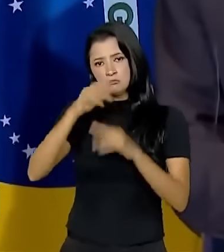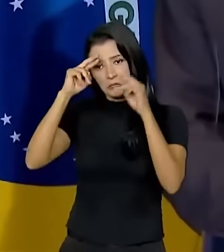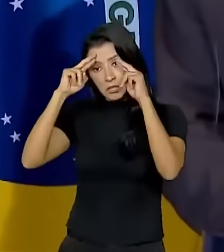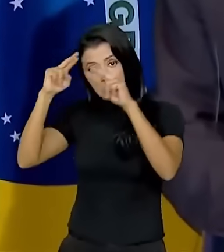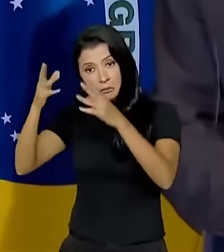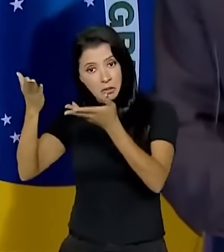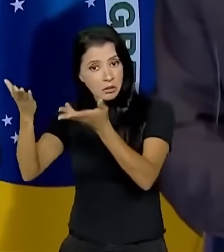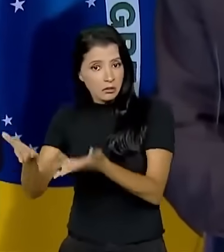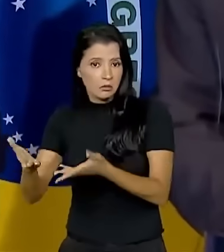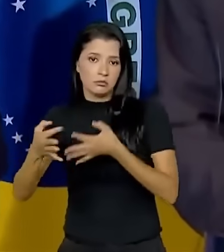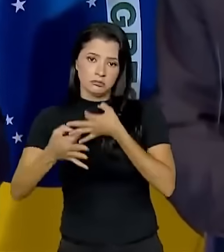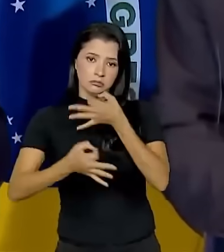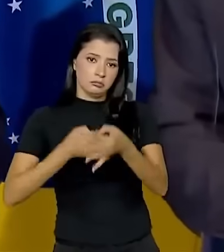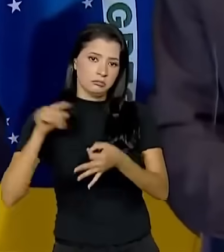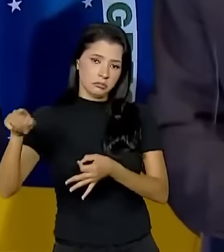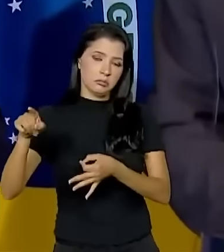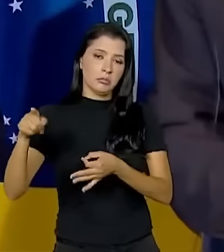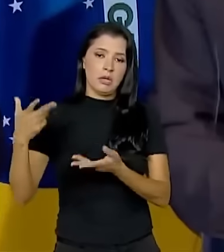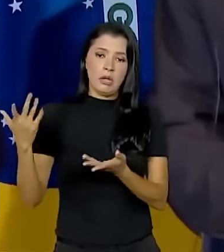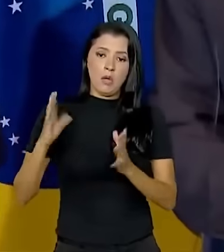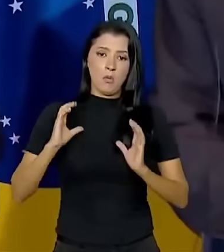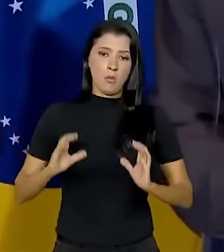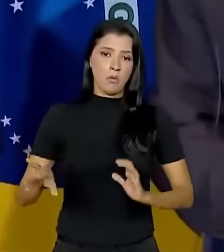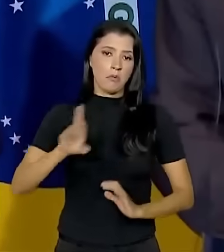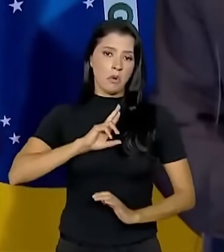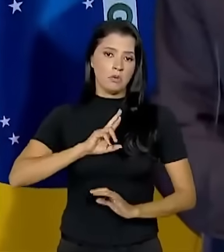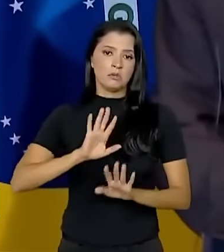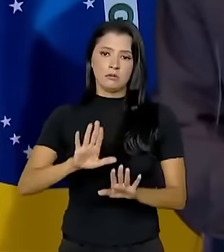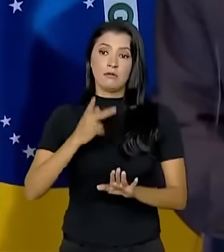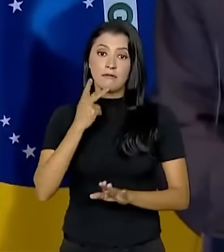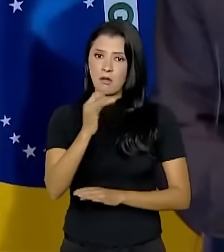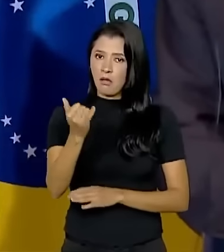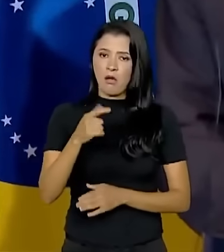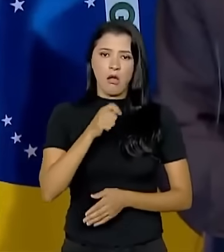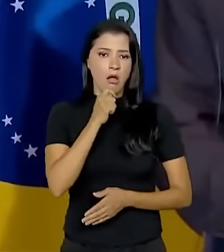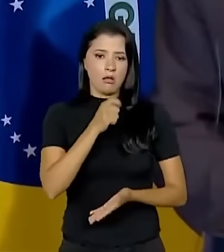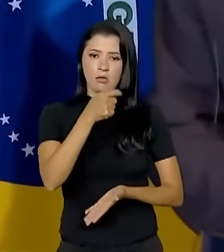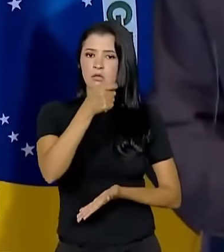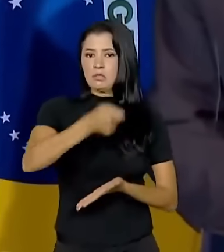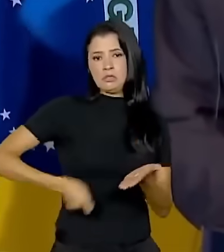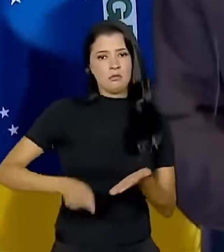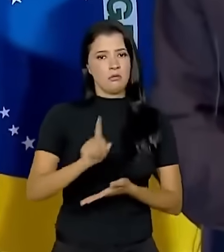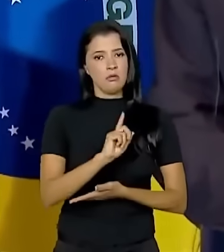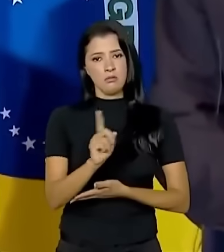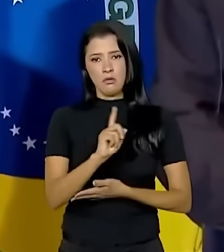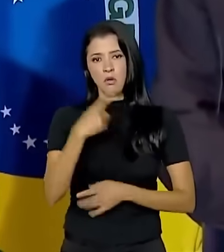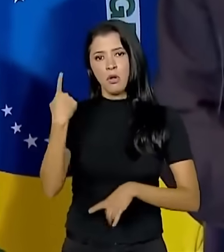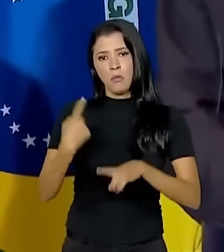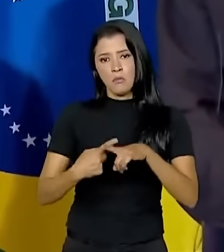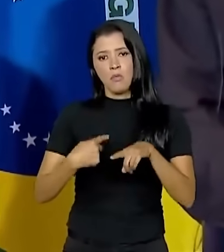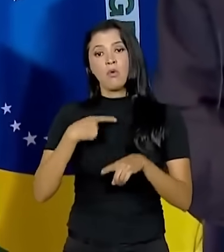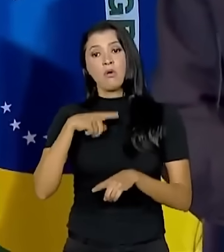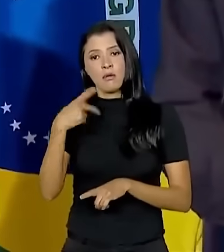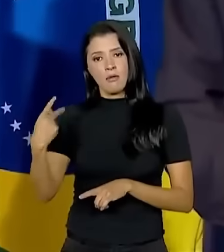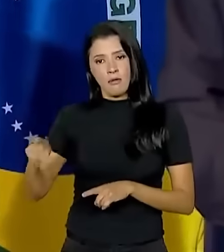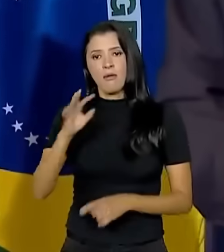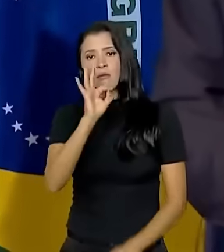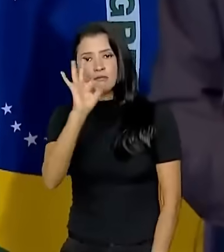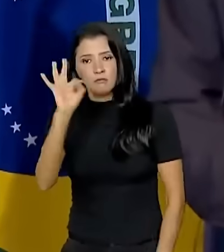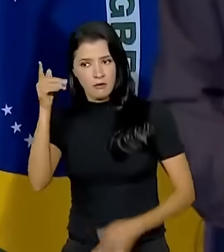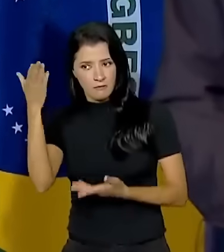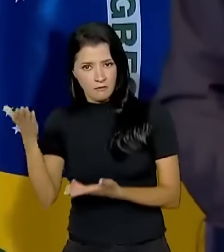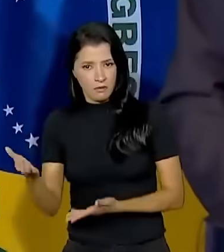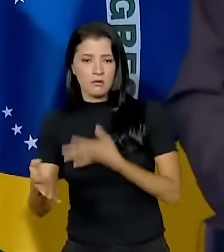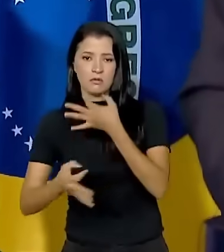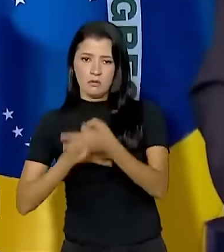posição dele. O que eu não posso te dizer é que a gente ainda não vai assinar. Primeiro porque, além da posição da França, nós